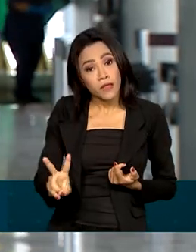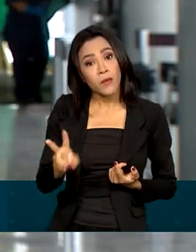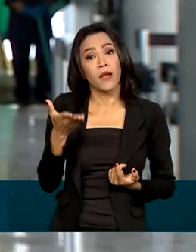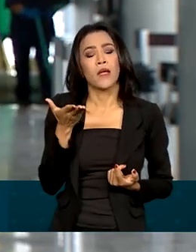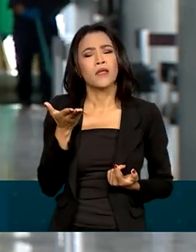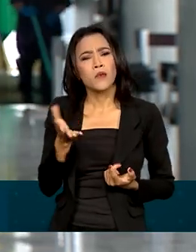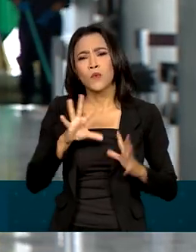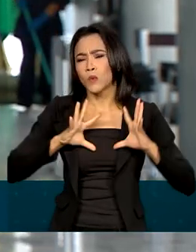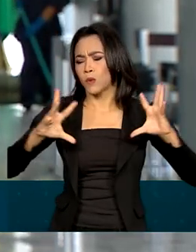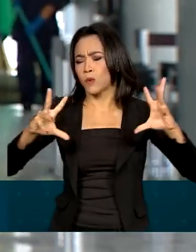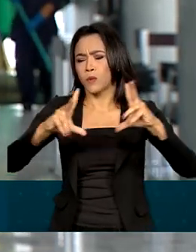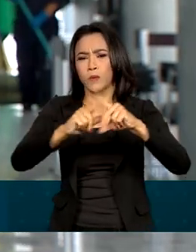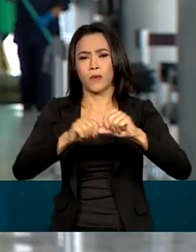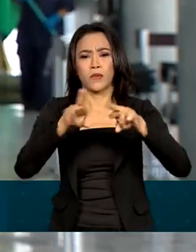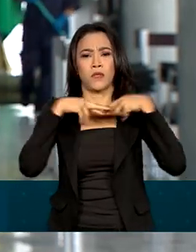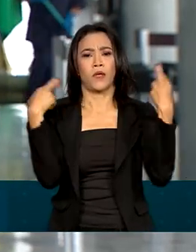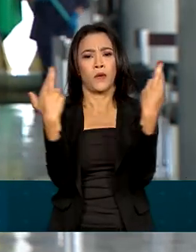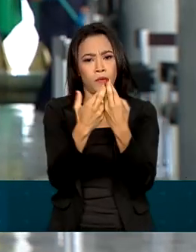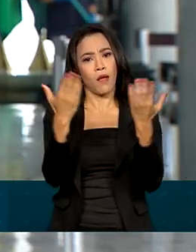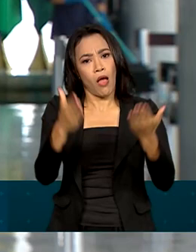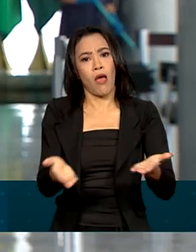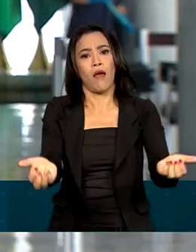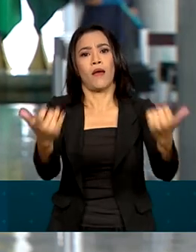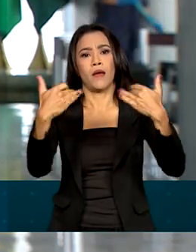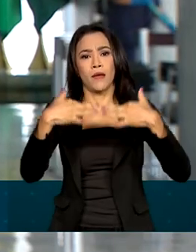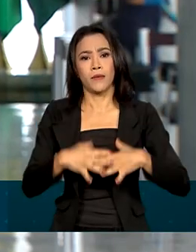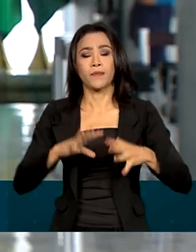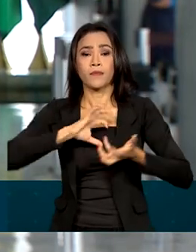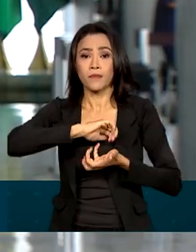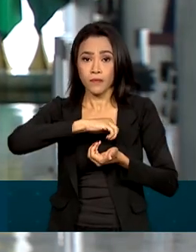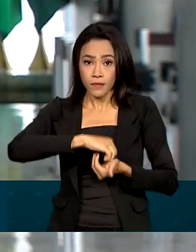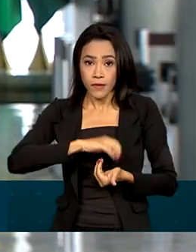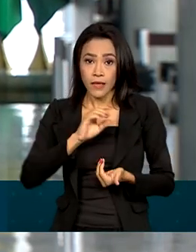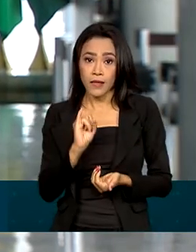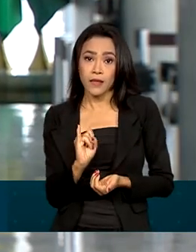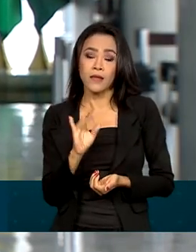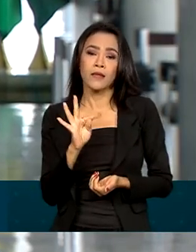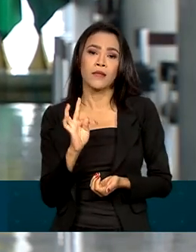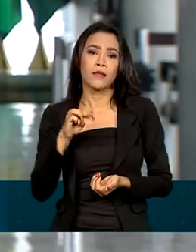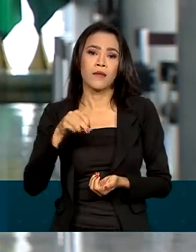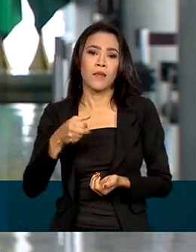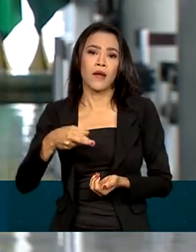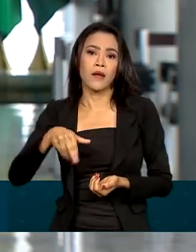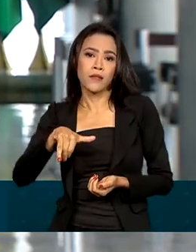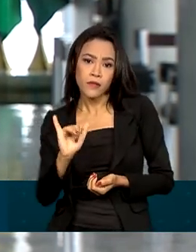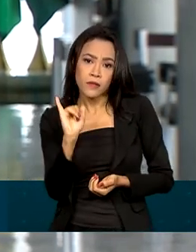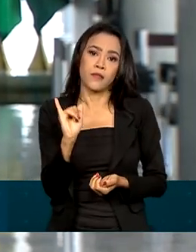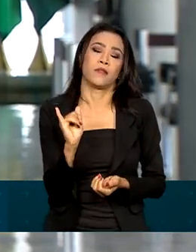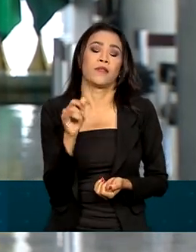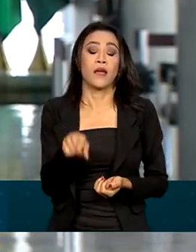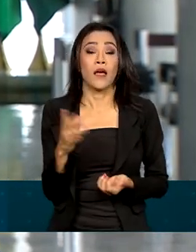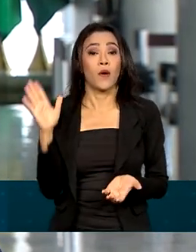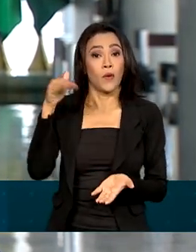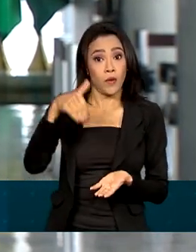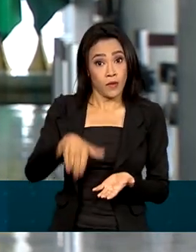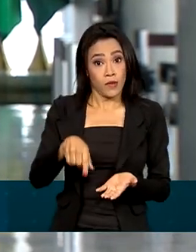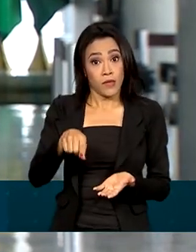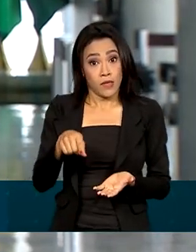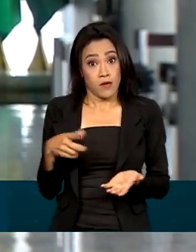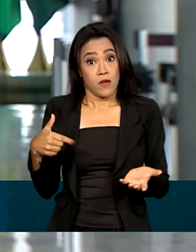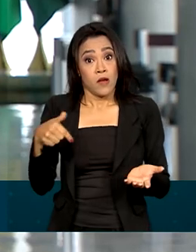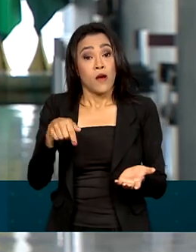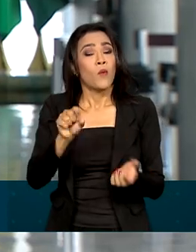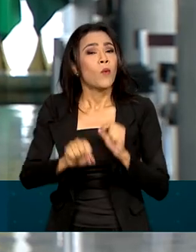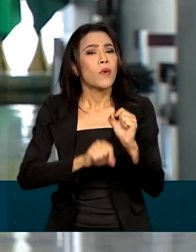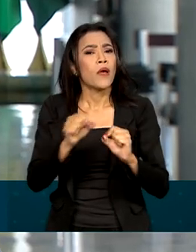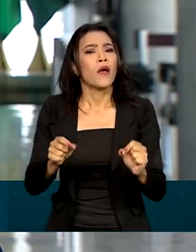reuniões acontecem no Palácio do Itamaraty, né? Aliás, o último ato oficial ontem, né? O último ato oficial após a posse